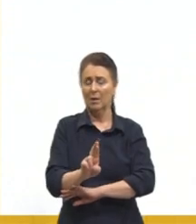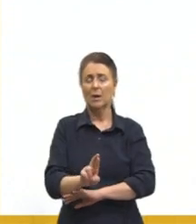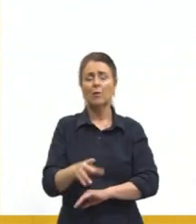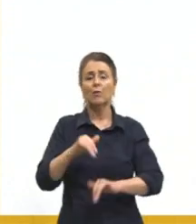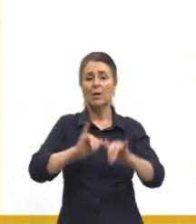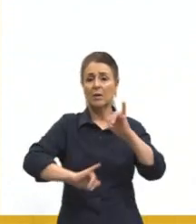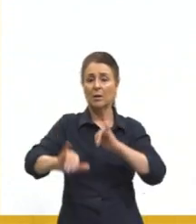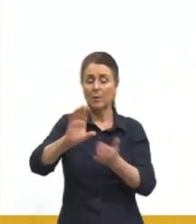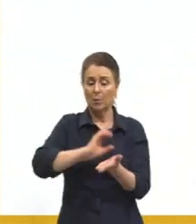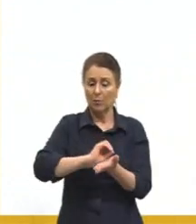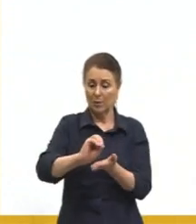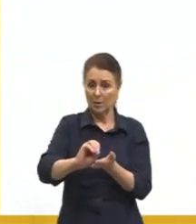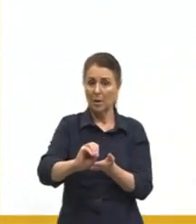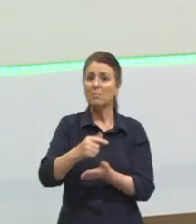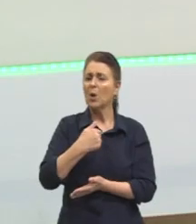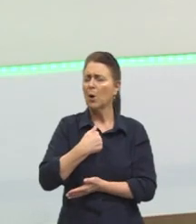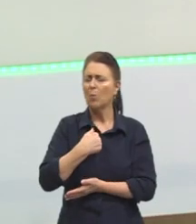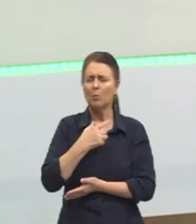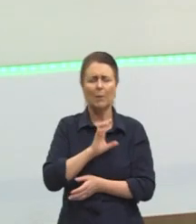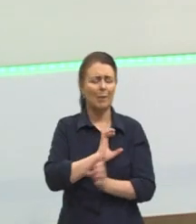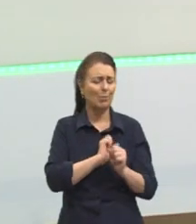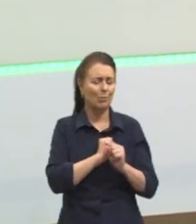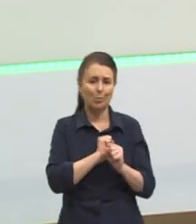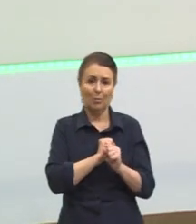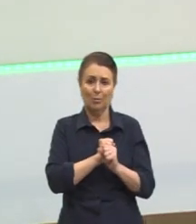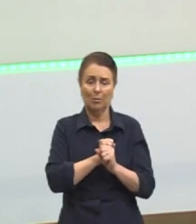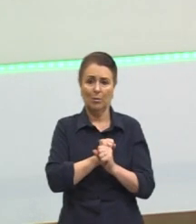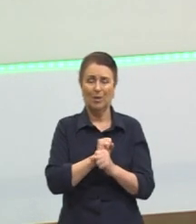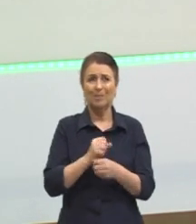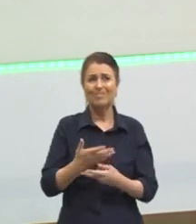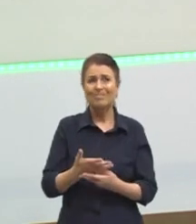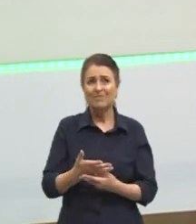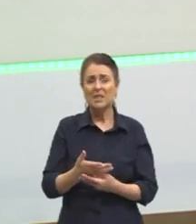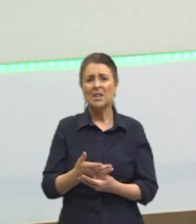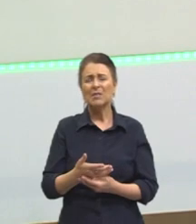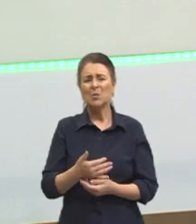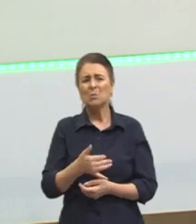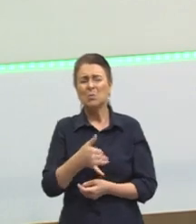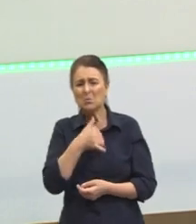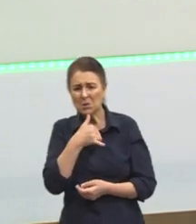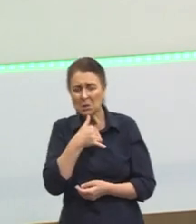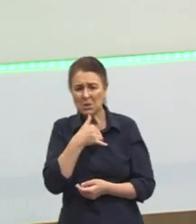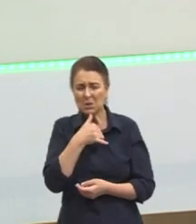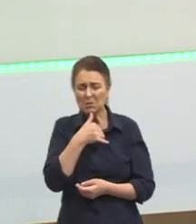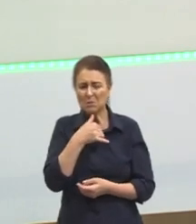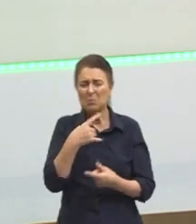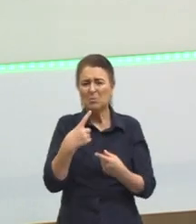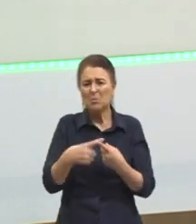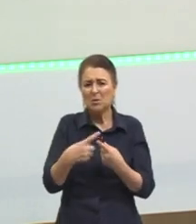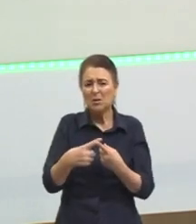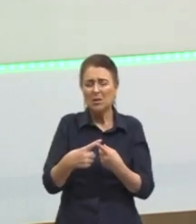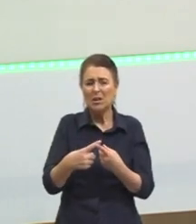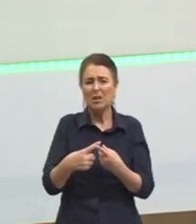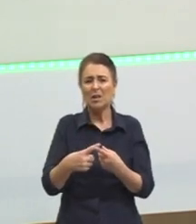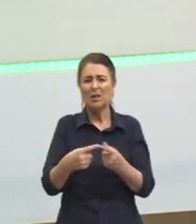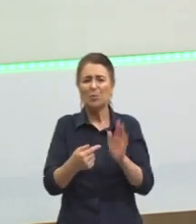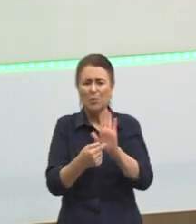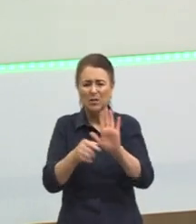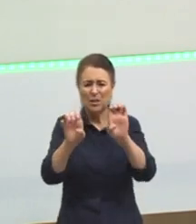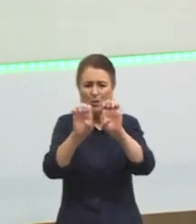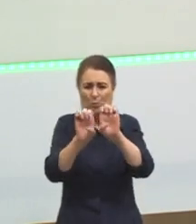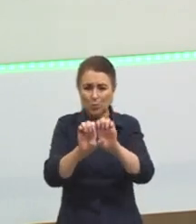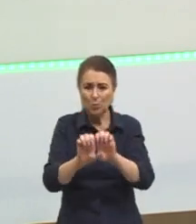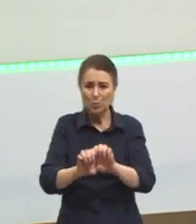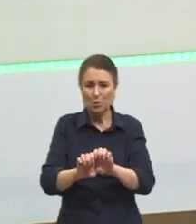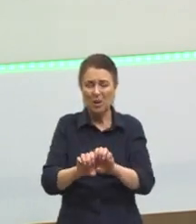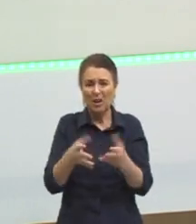orgânica eu tenho paixão por química orgânica Então até fiquei um pouco Decepcionado assim quando eu vi que a única estrutura que trazia bem a